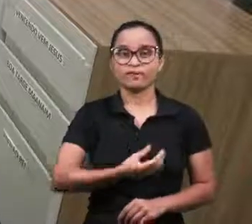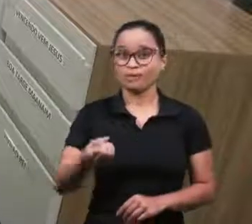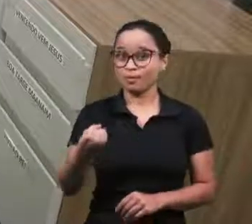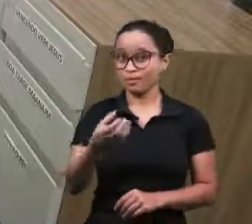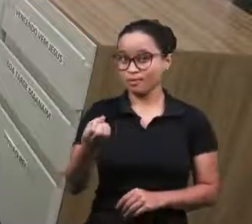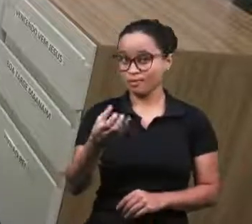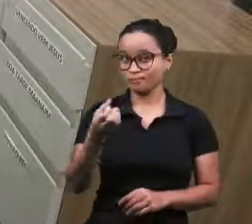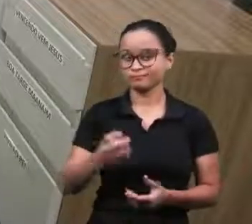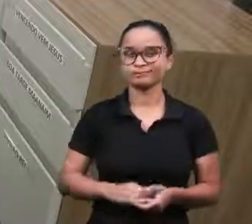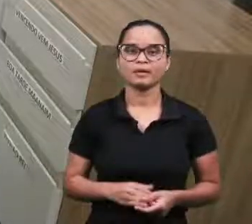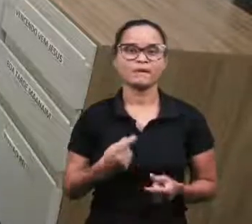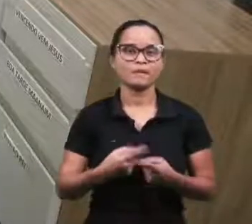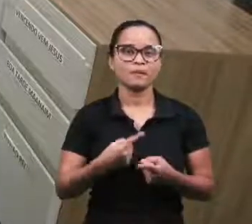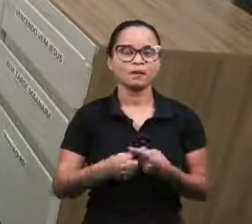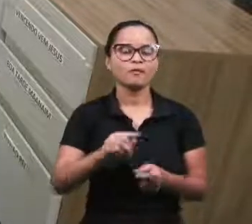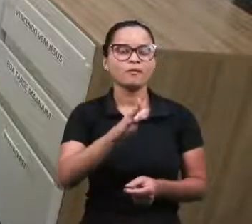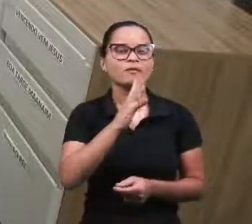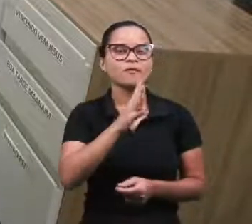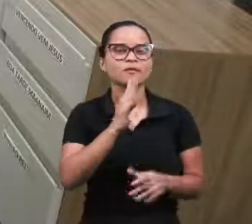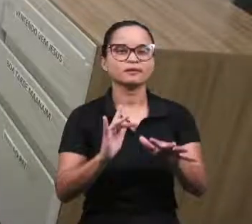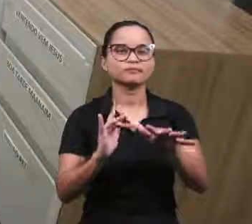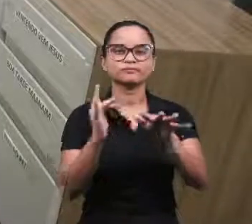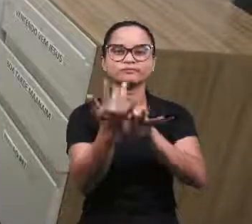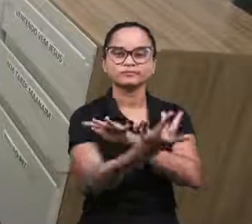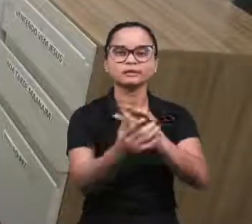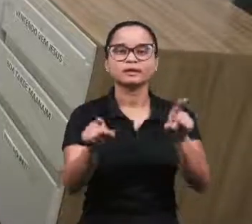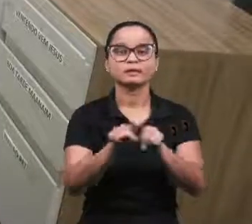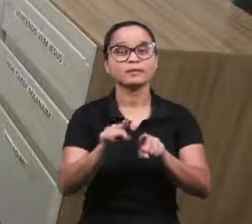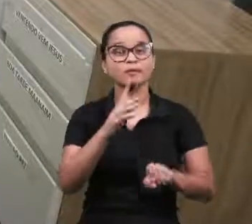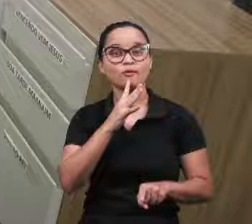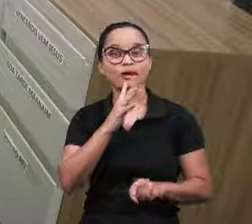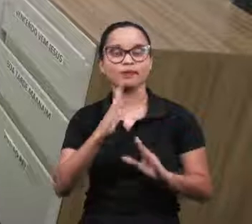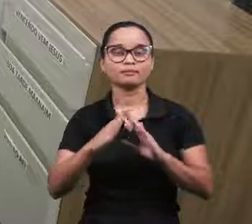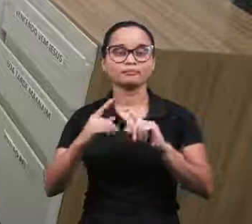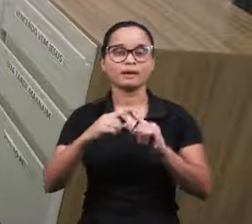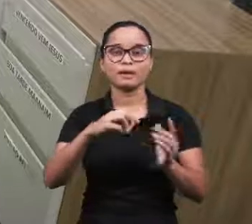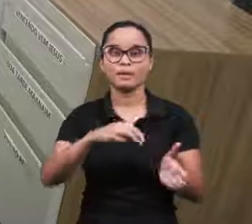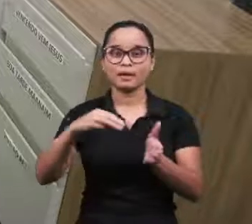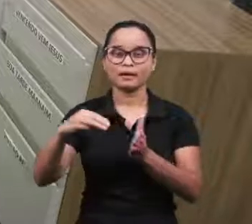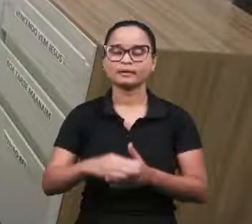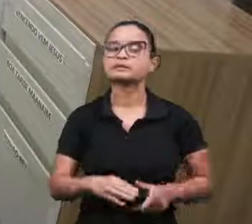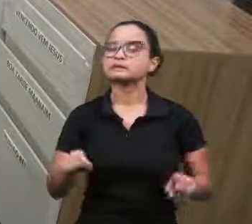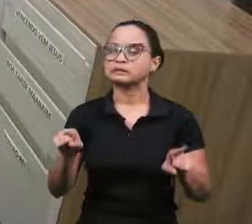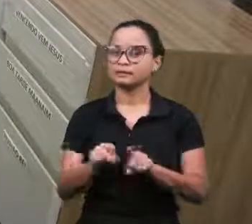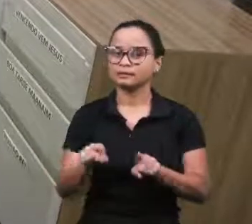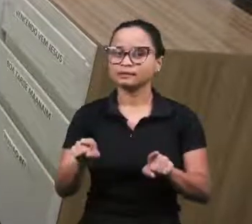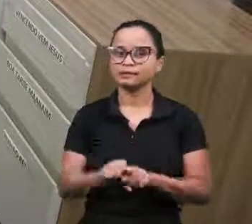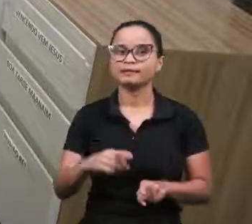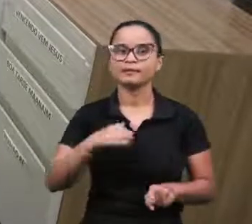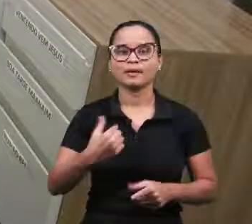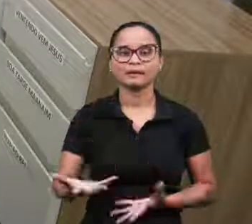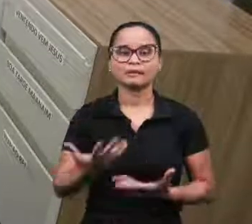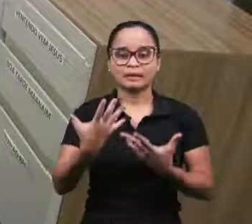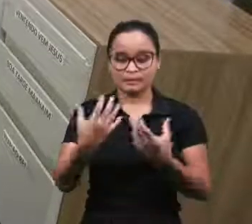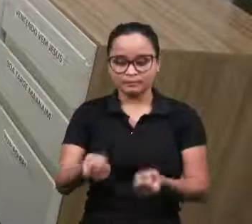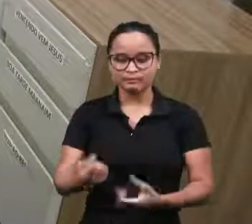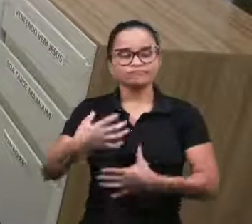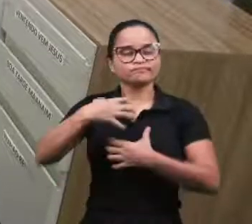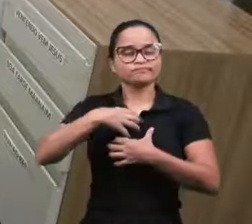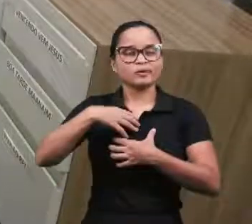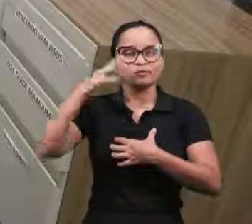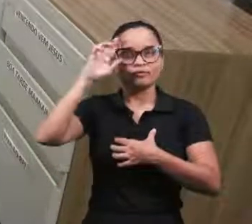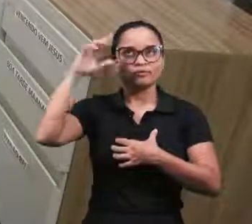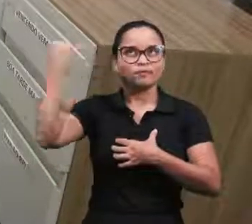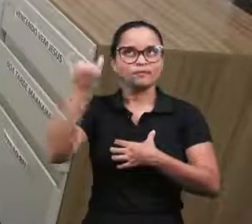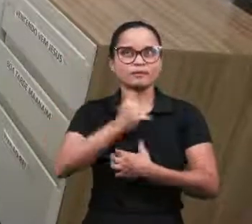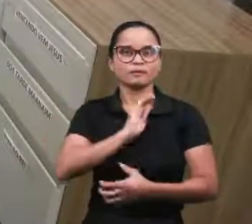conhecendo, né, as plataformas digitais, conhecendo a Igreja Cristã Maranata e recebendo a palavra do Senhor através aqui do pré-culto, né? Através